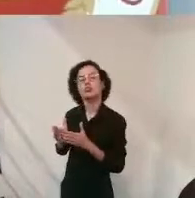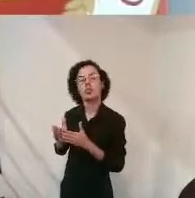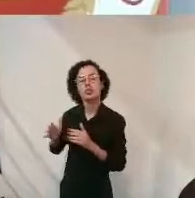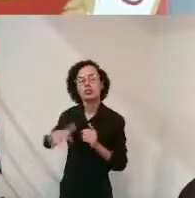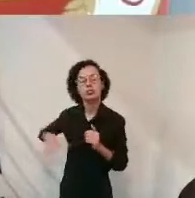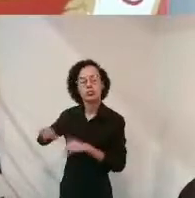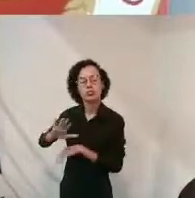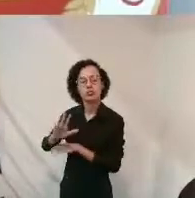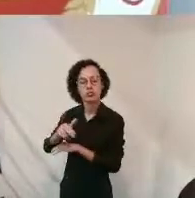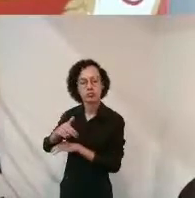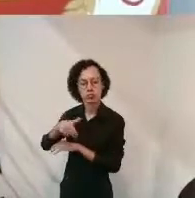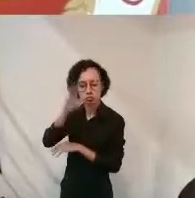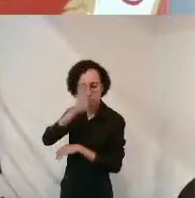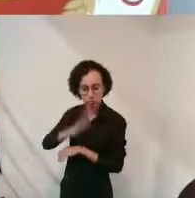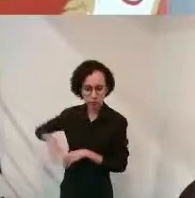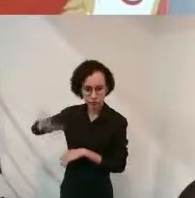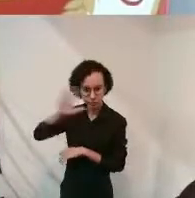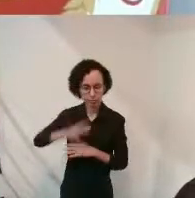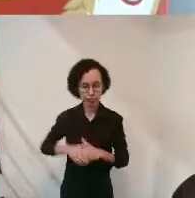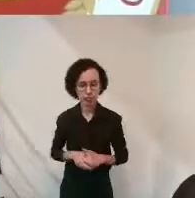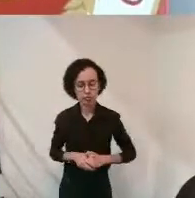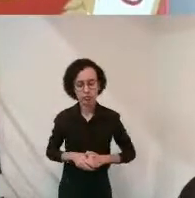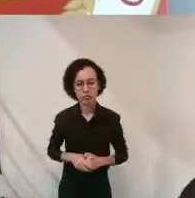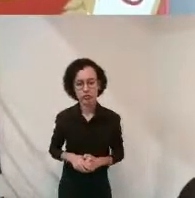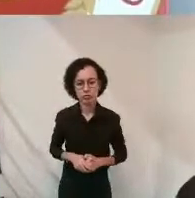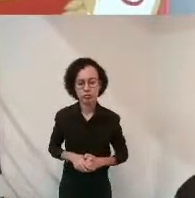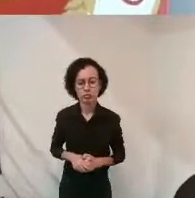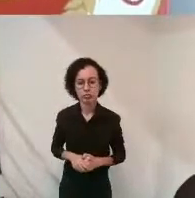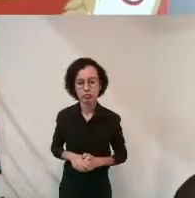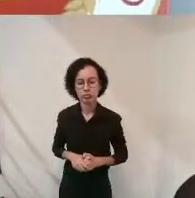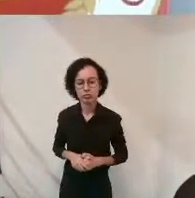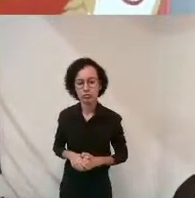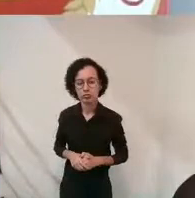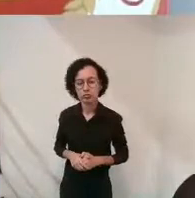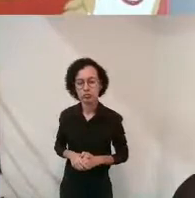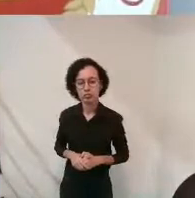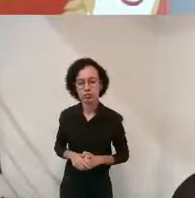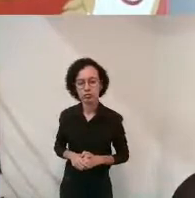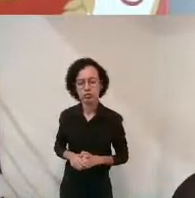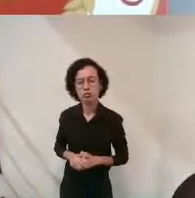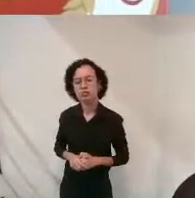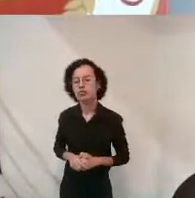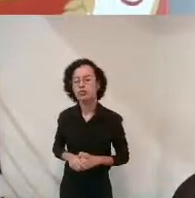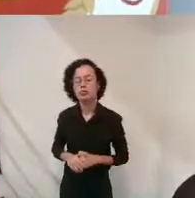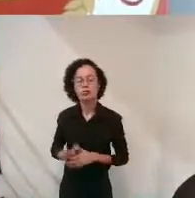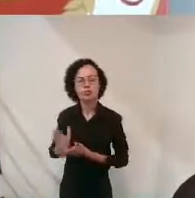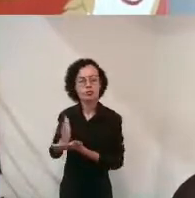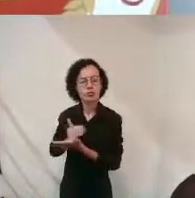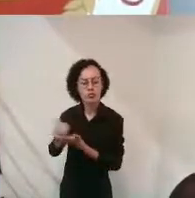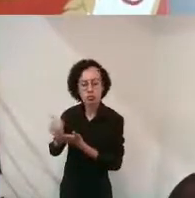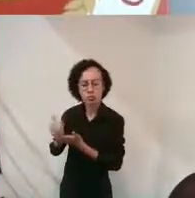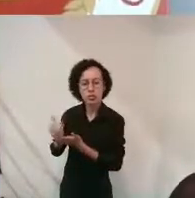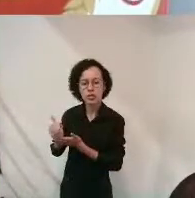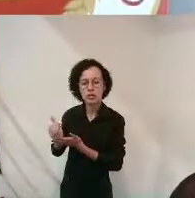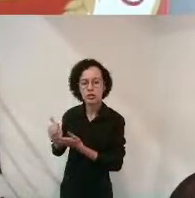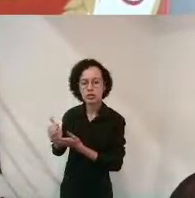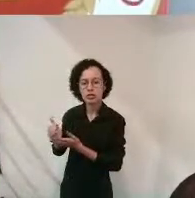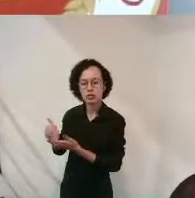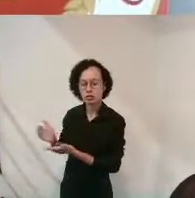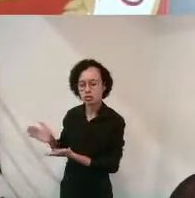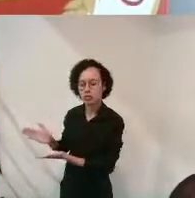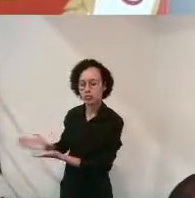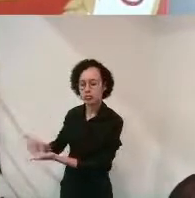nacional. Então, no nível federal, começa-se a coleta